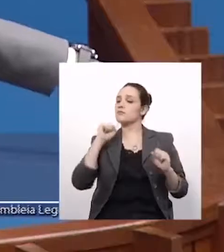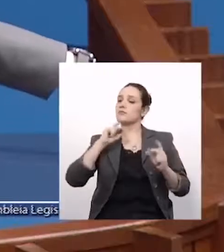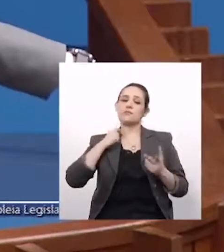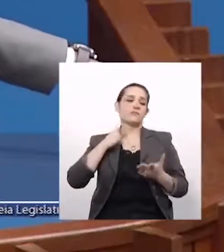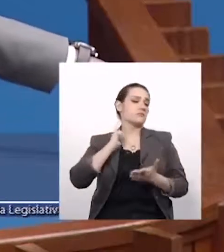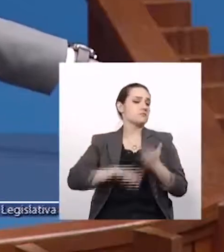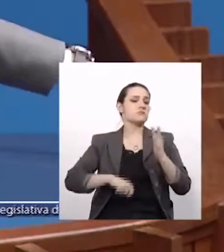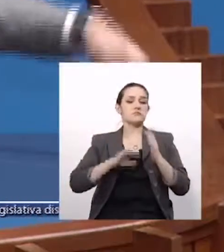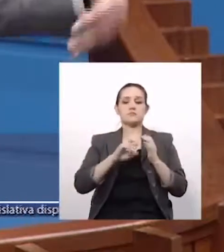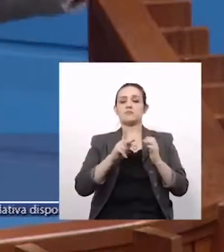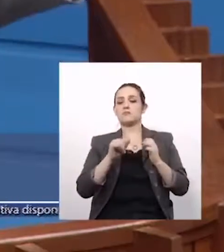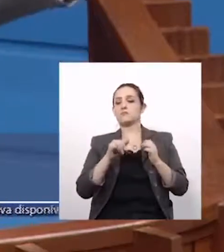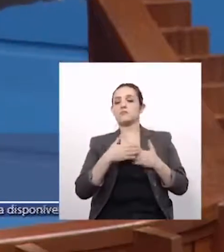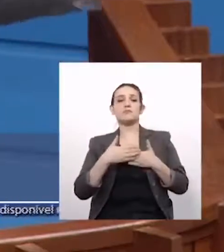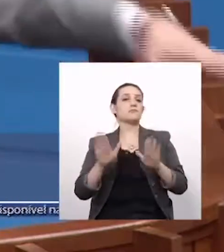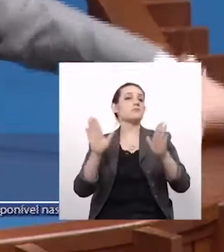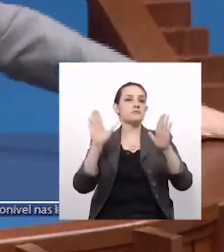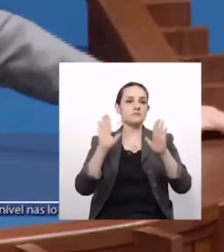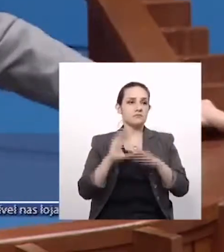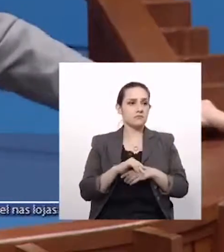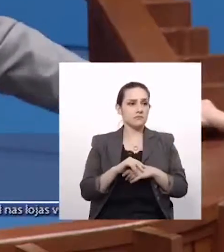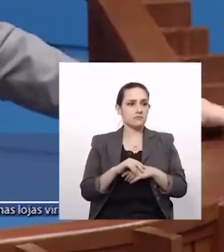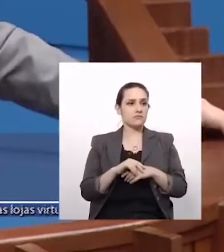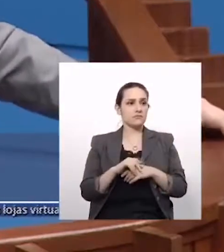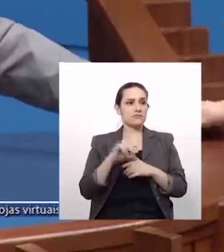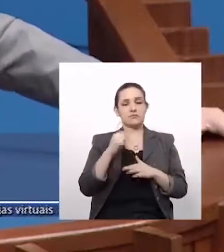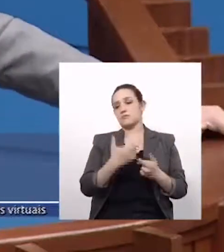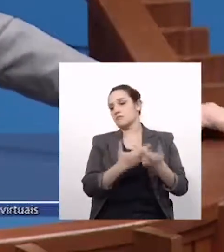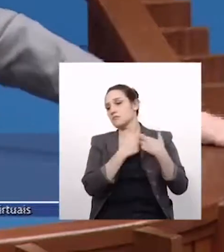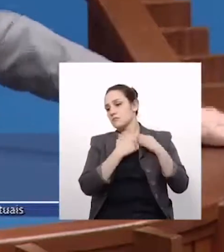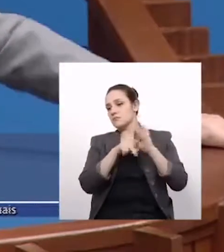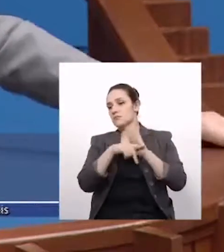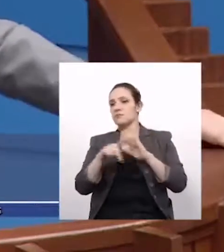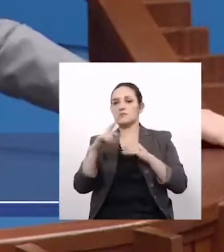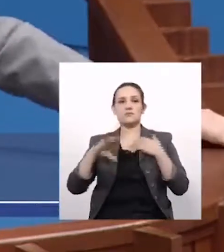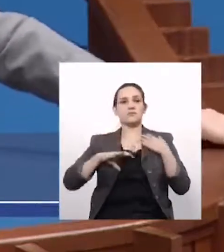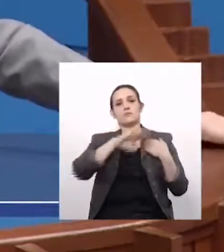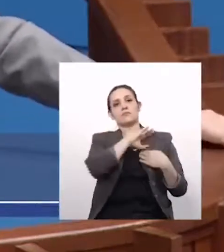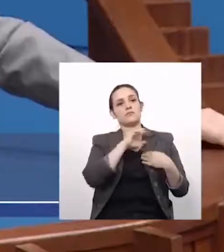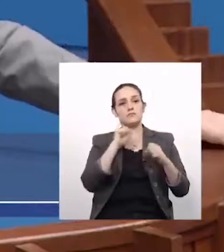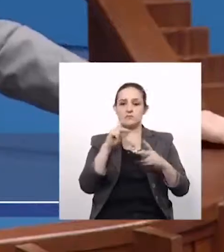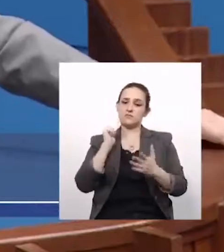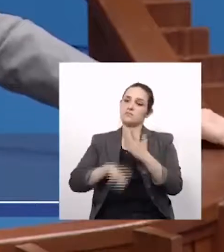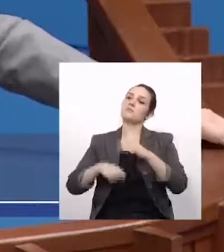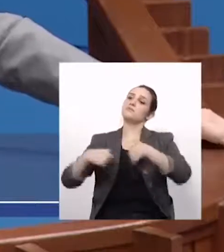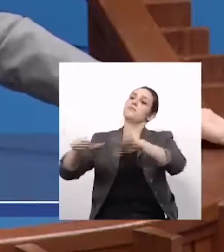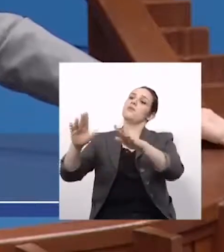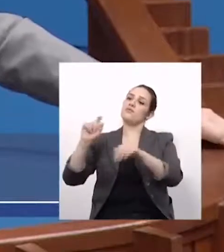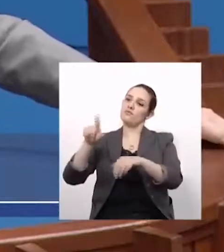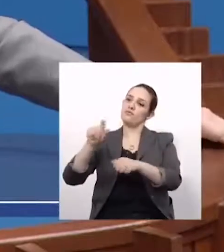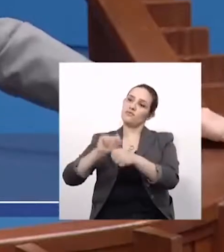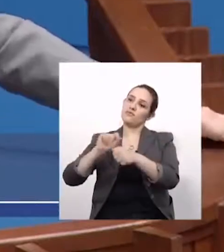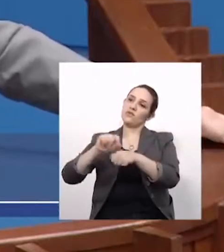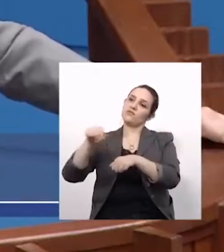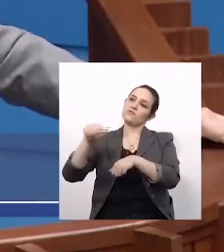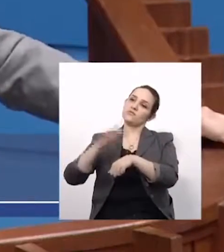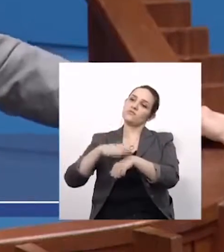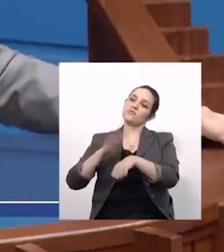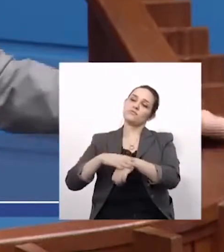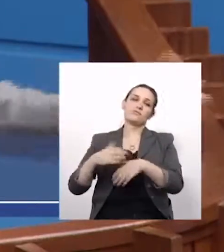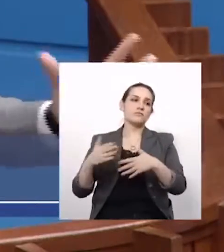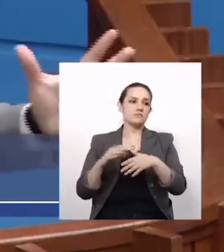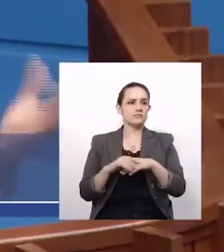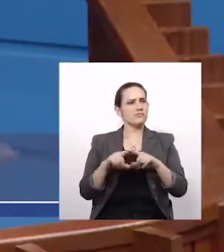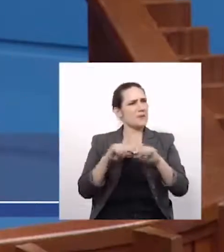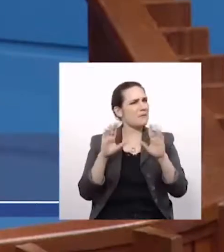nessa CPI e jogar a responsabilidade para o deputado dizer, está aqui, está assinado, toca a CPI. Qual é o